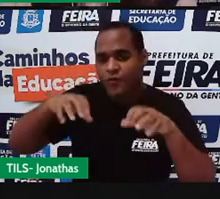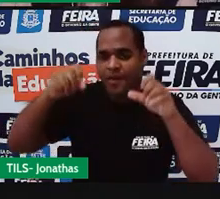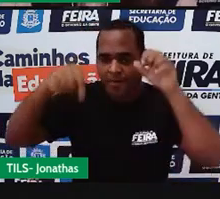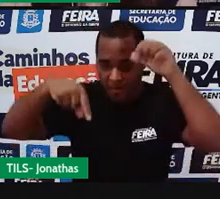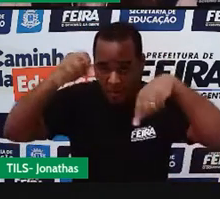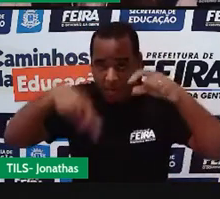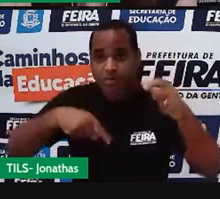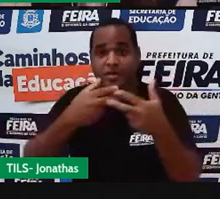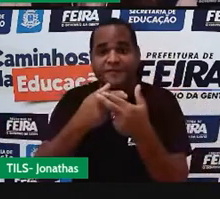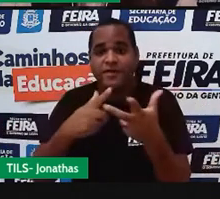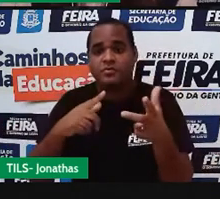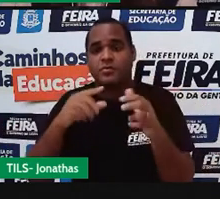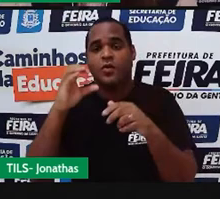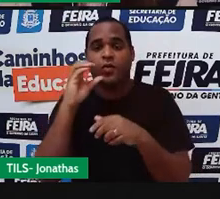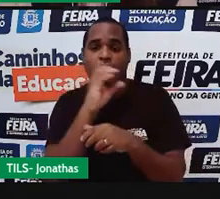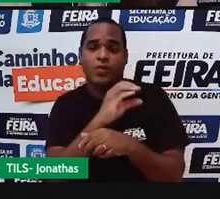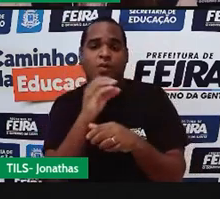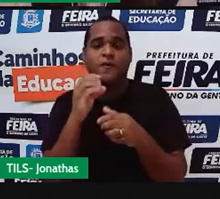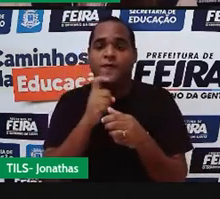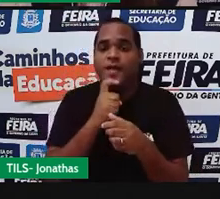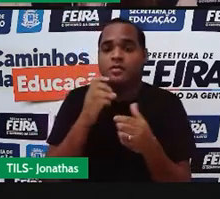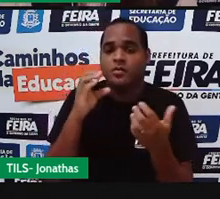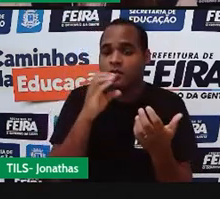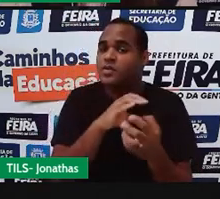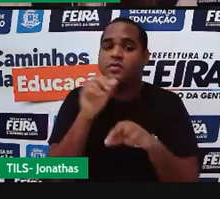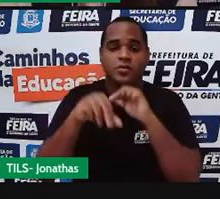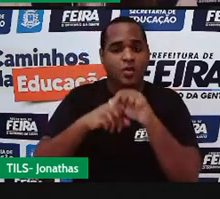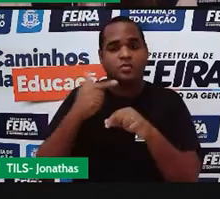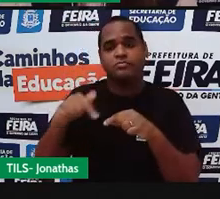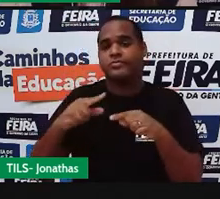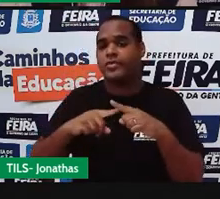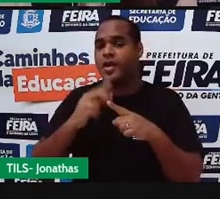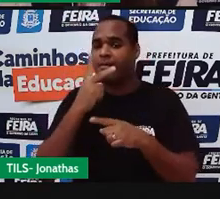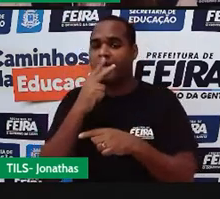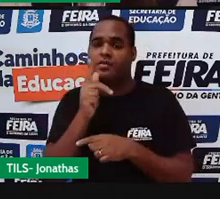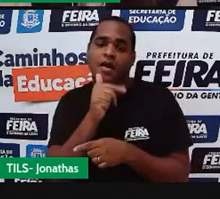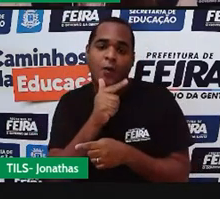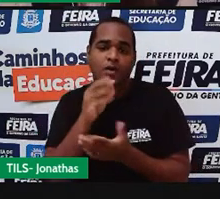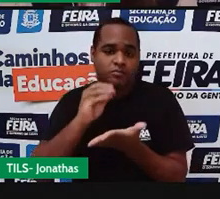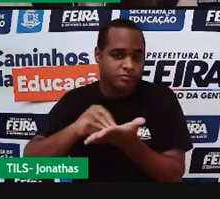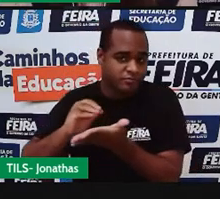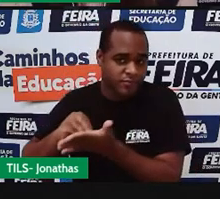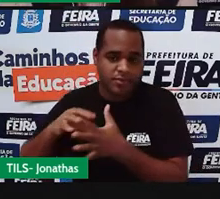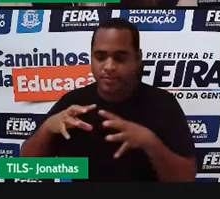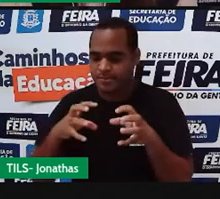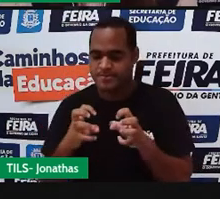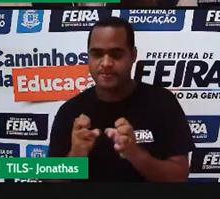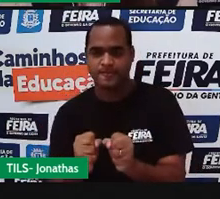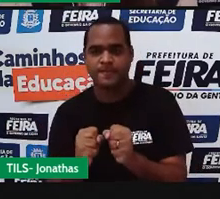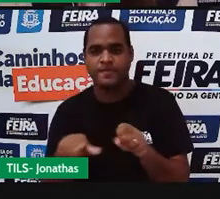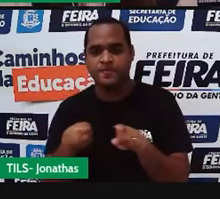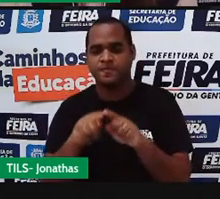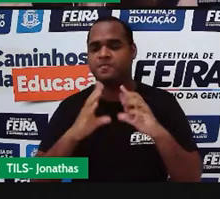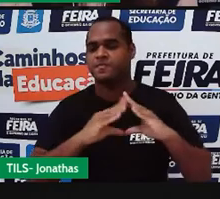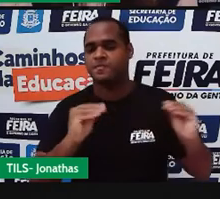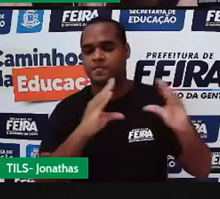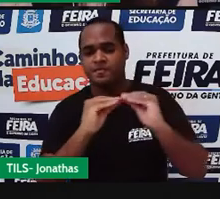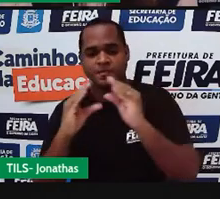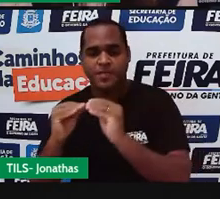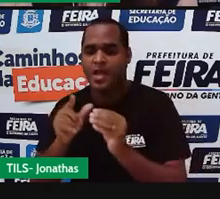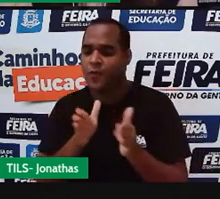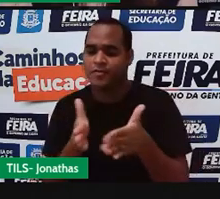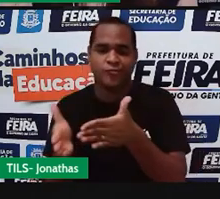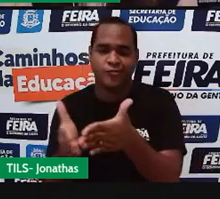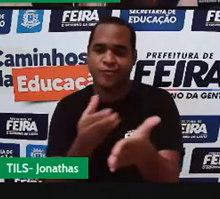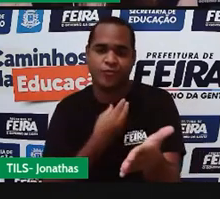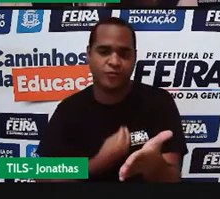chuva e temperatura e dessa forma a escassez de água a desertificação o desaparecimento de